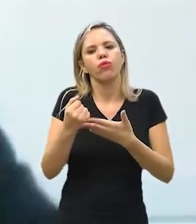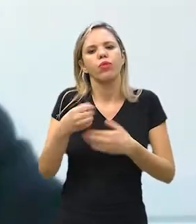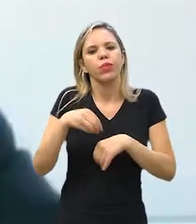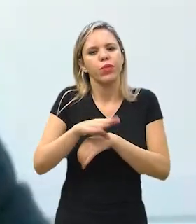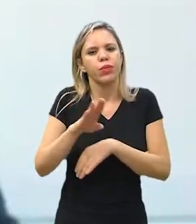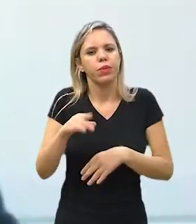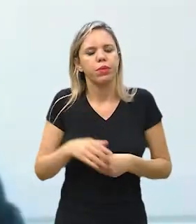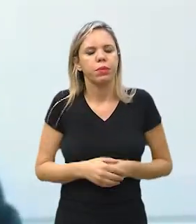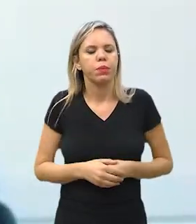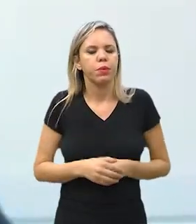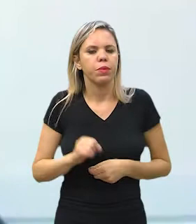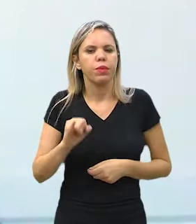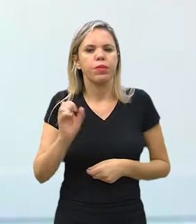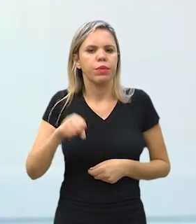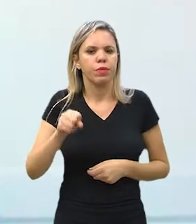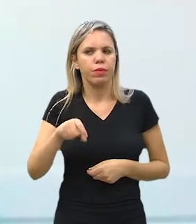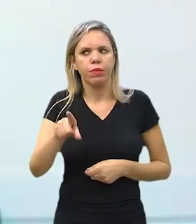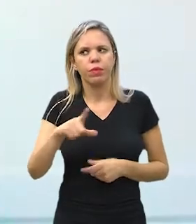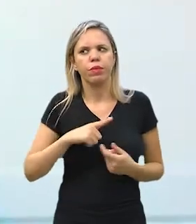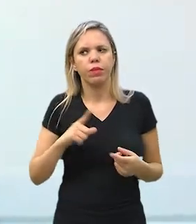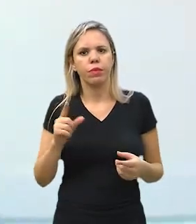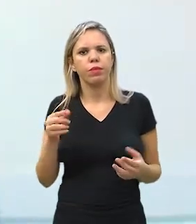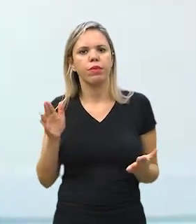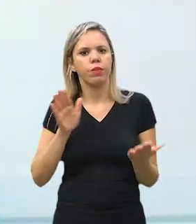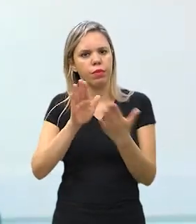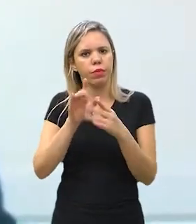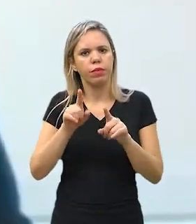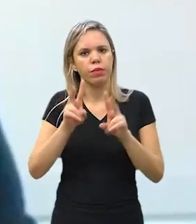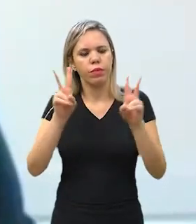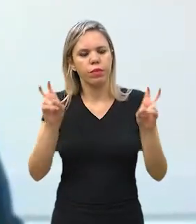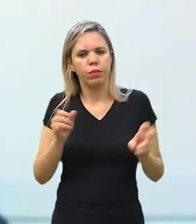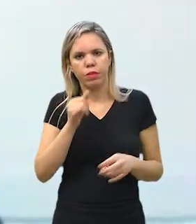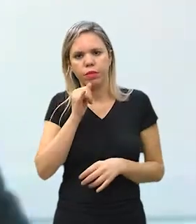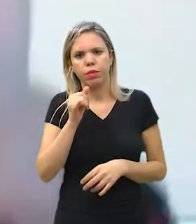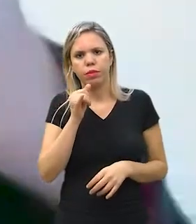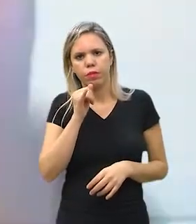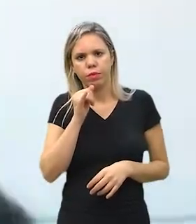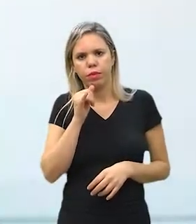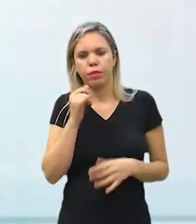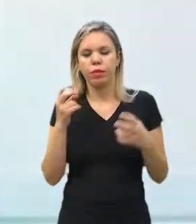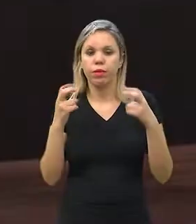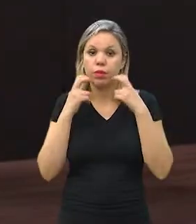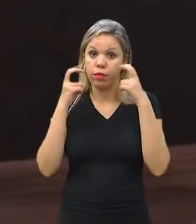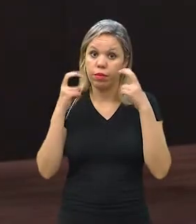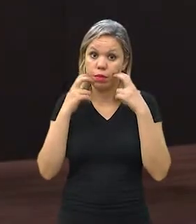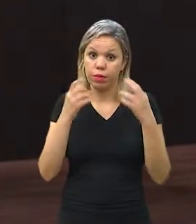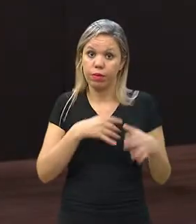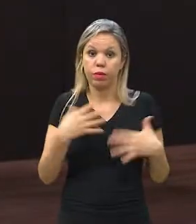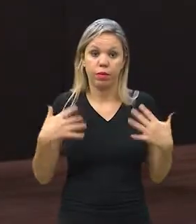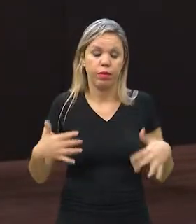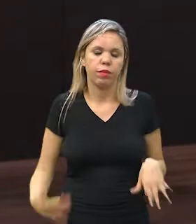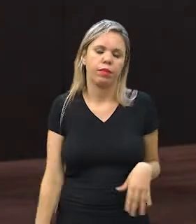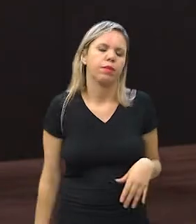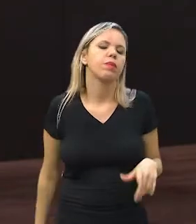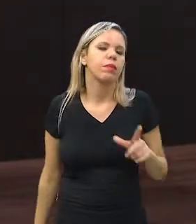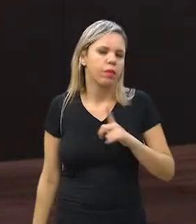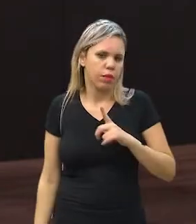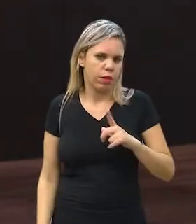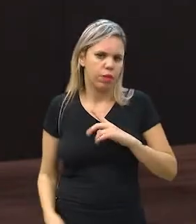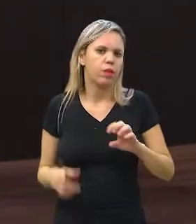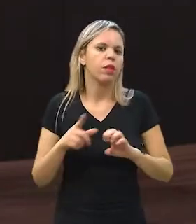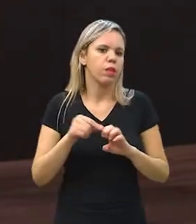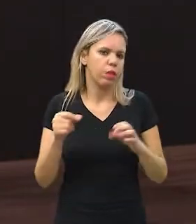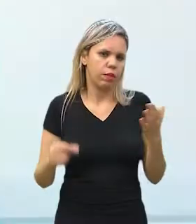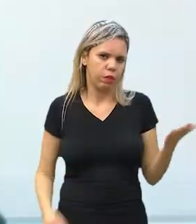as pessoas vão te ajudando. Então, sim, você deve enfrentar esse receio, esse medo,